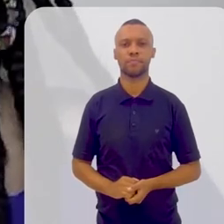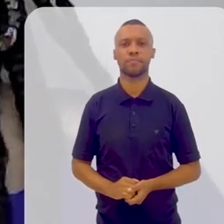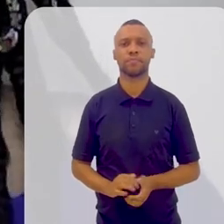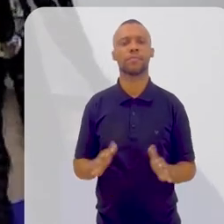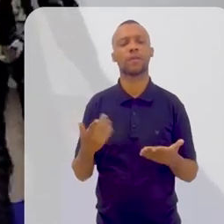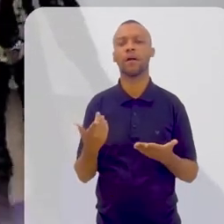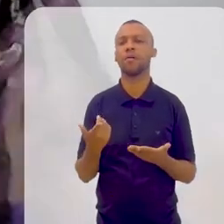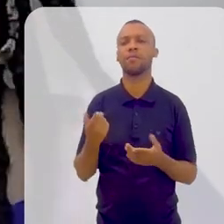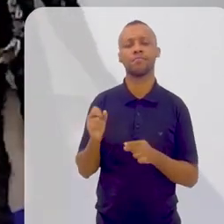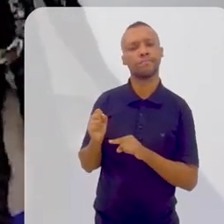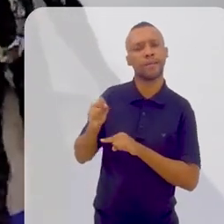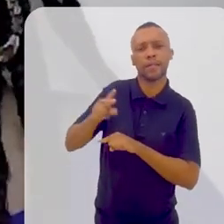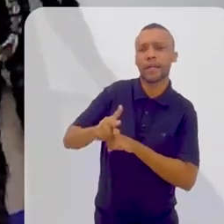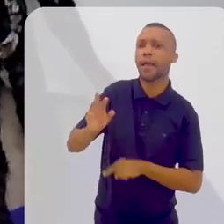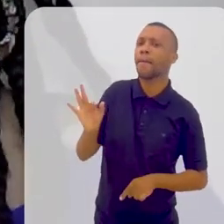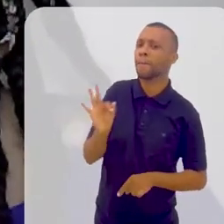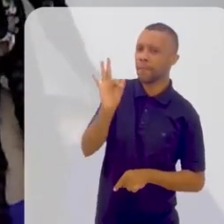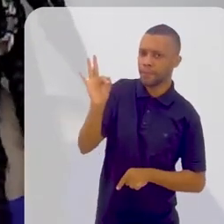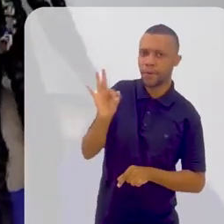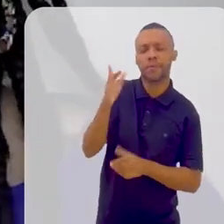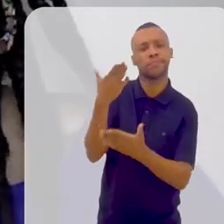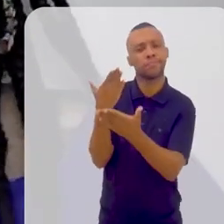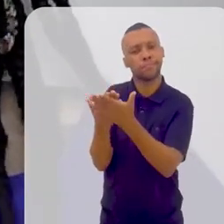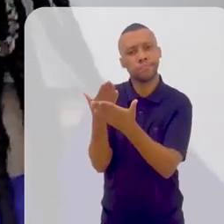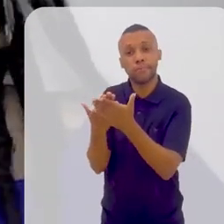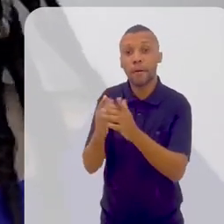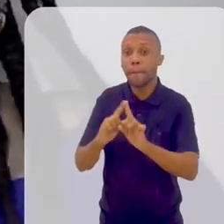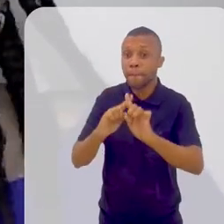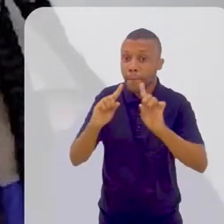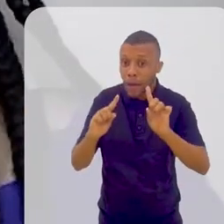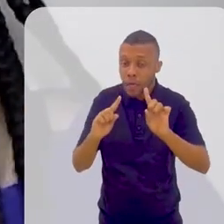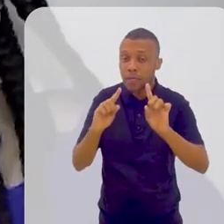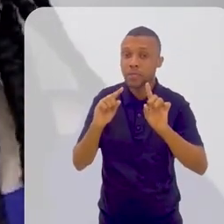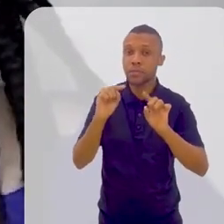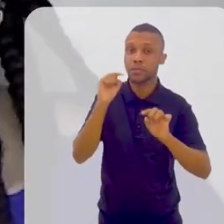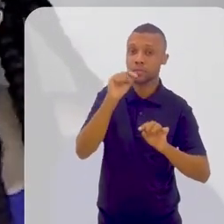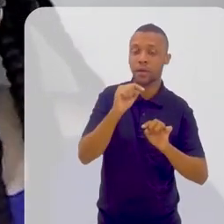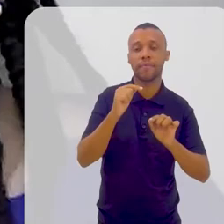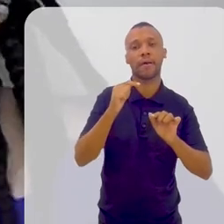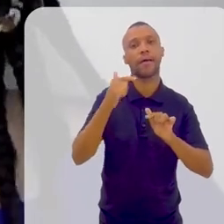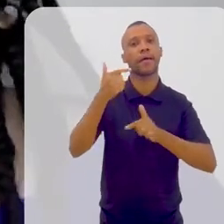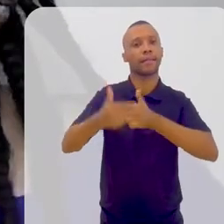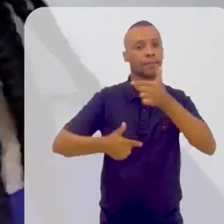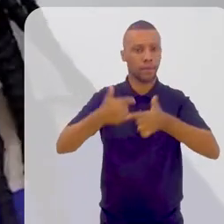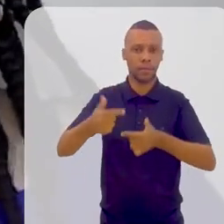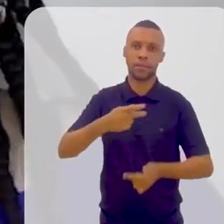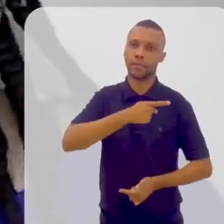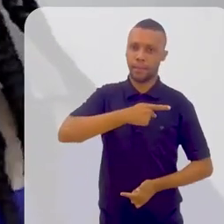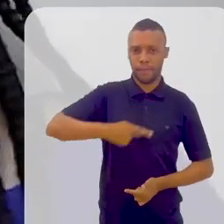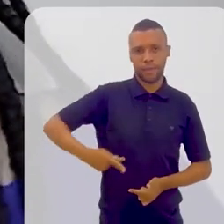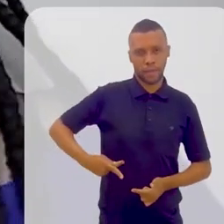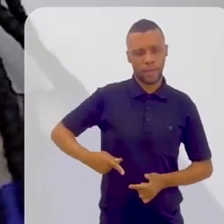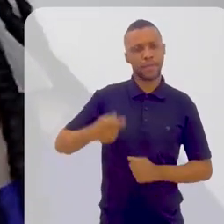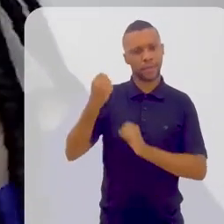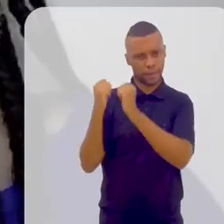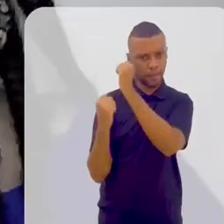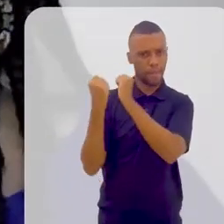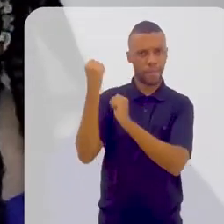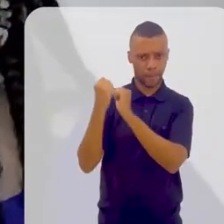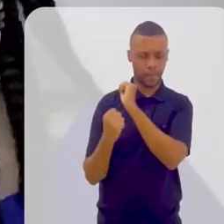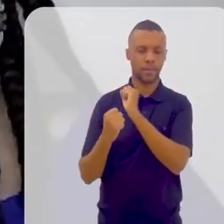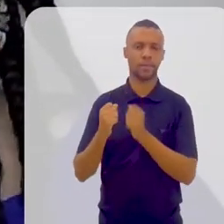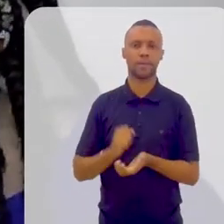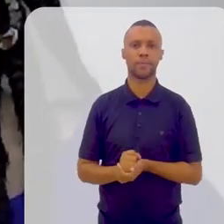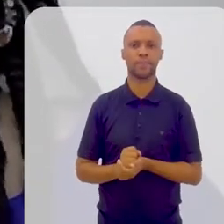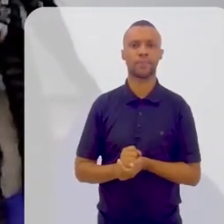E fiz faculdade. Mas fazendo faculdade, eu ainda estava trabalhando na presidência. Nessa época, viu que já